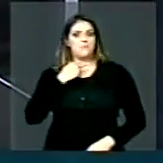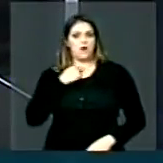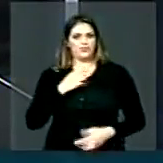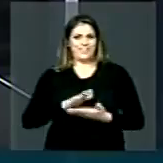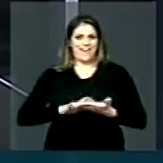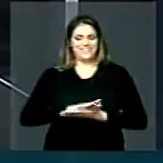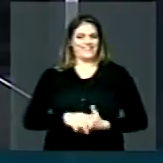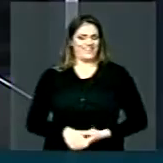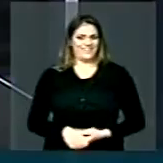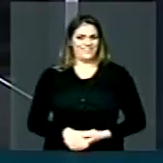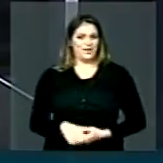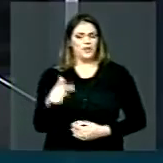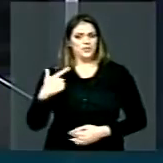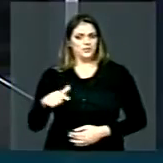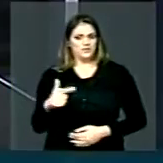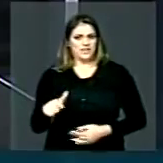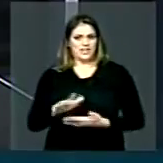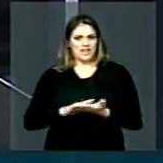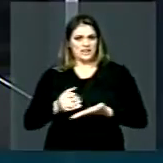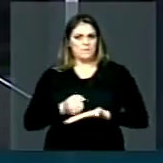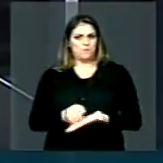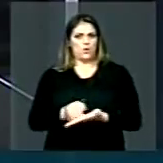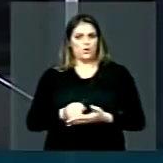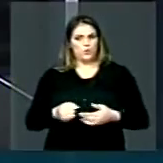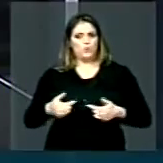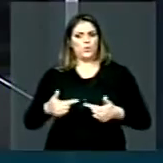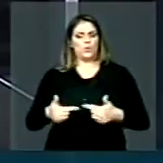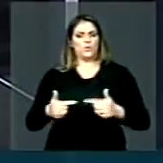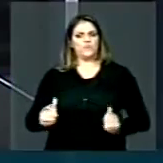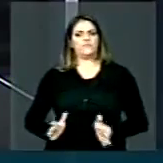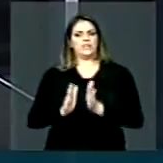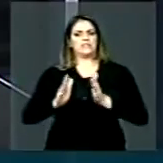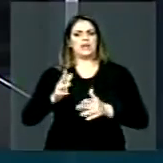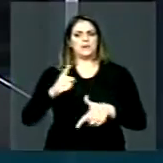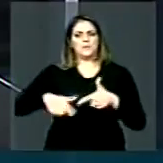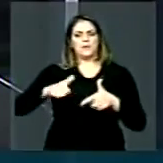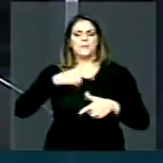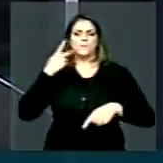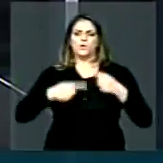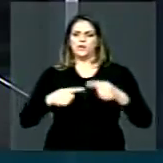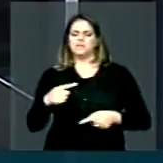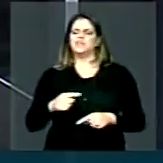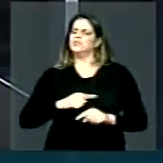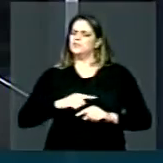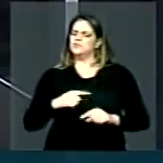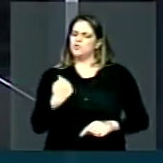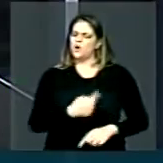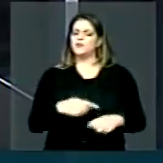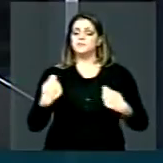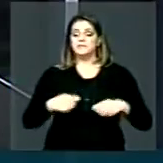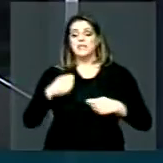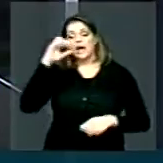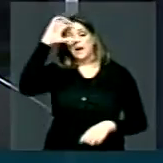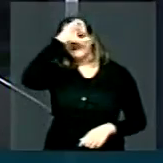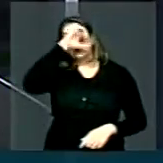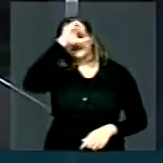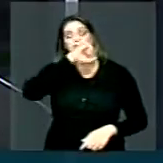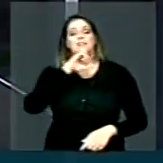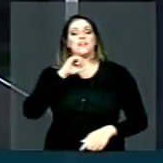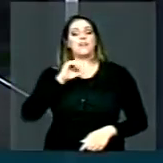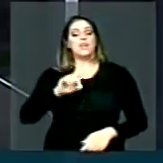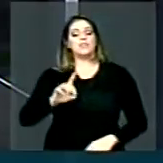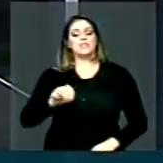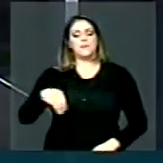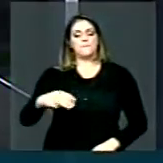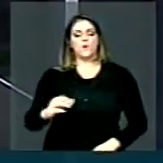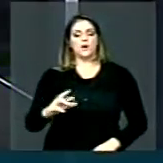pode haver enfrentamento político e defesa de reivindicações. Nós temos que aprender a conviver com a democracia